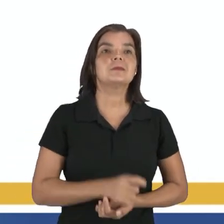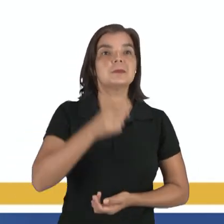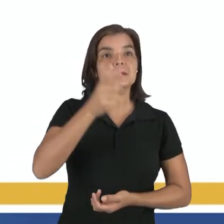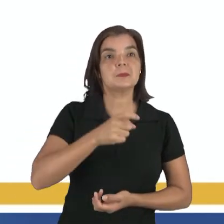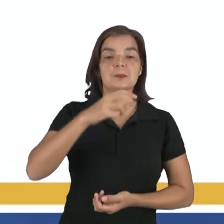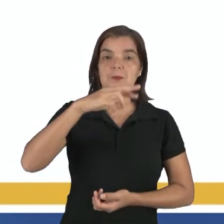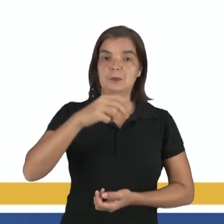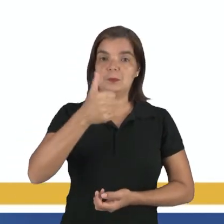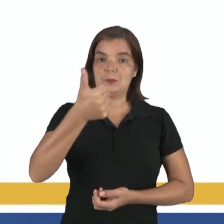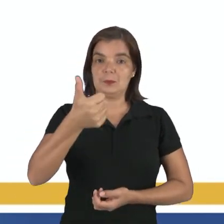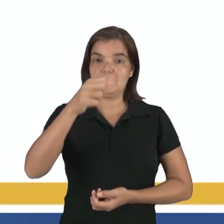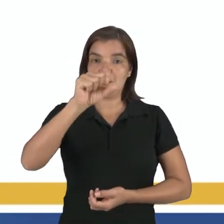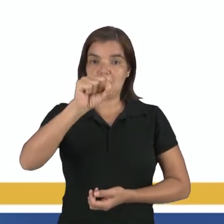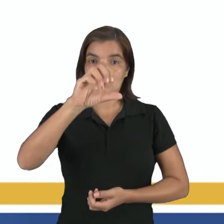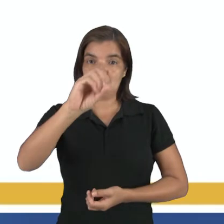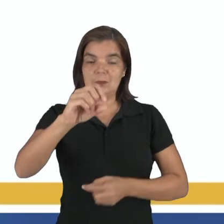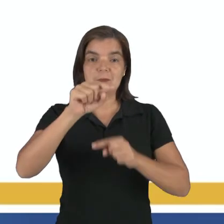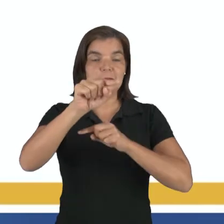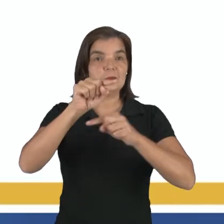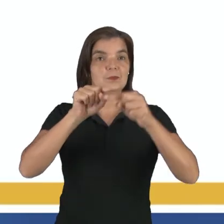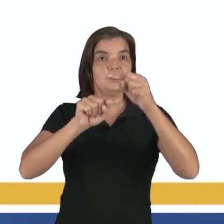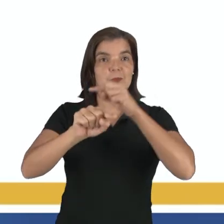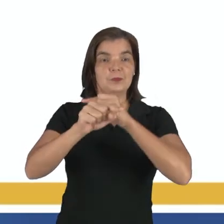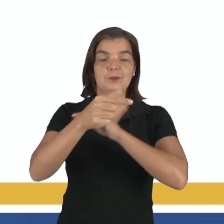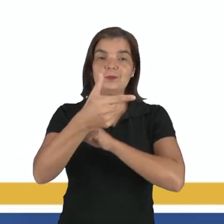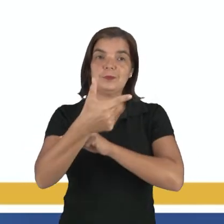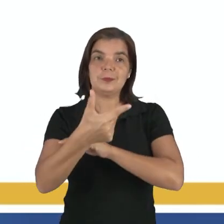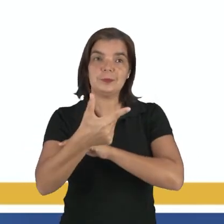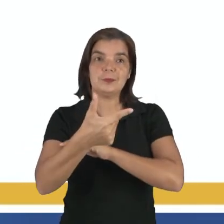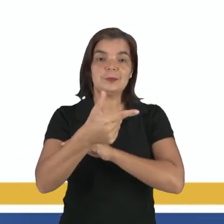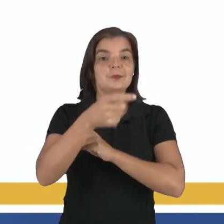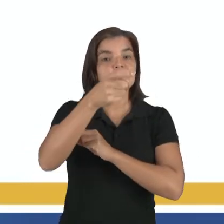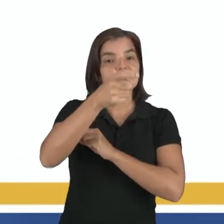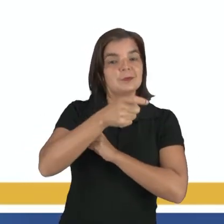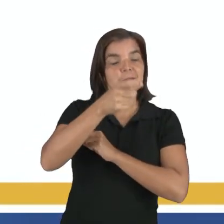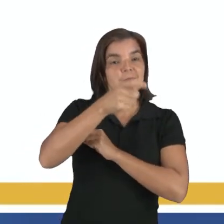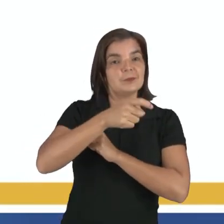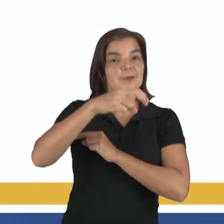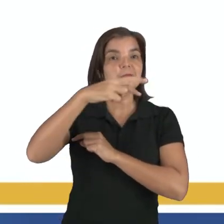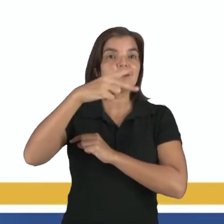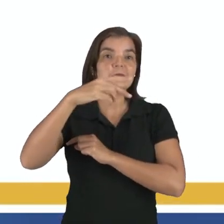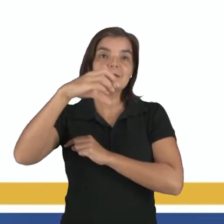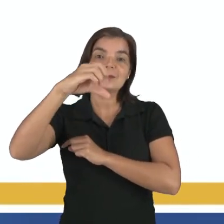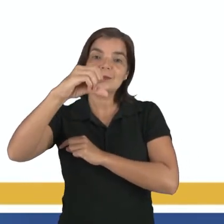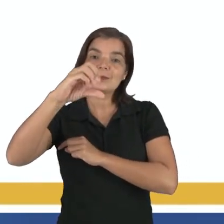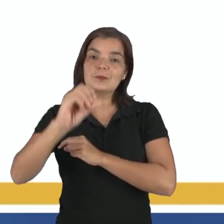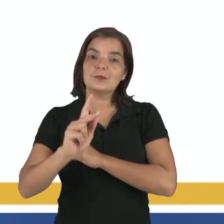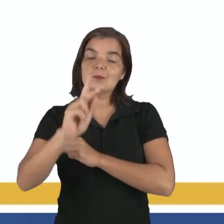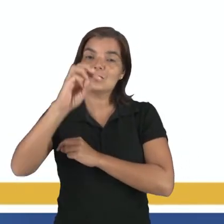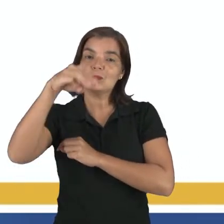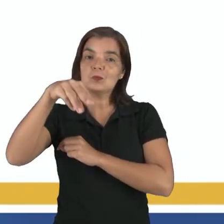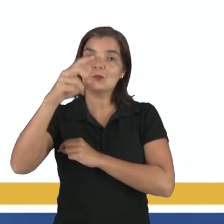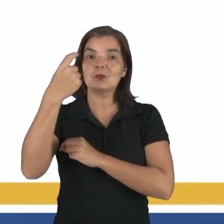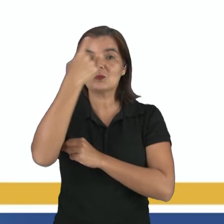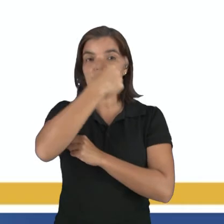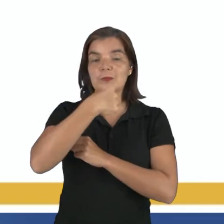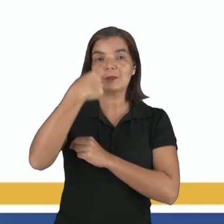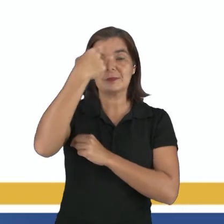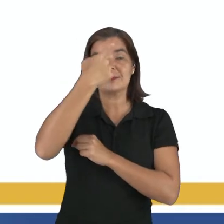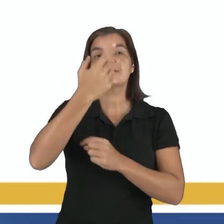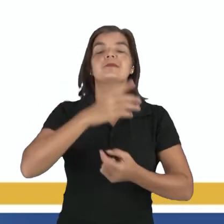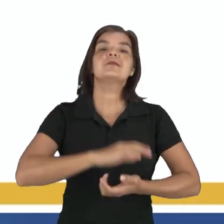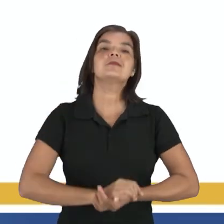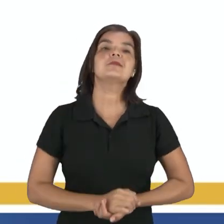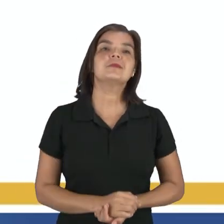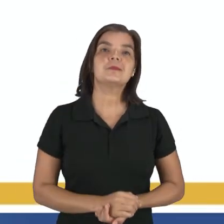a x = 6 x 30 180 180 dividido para dois 90 então x é igual a